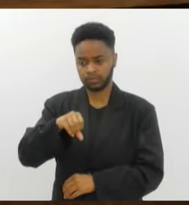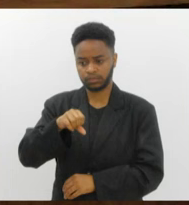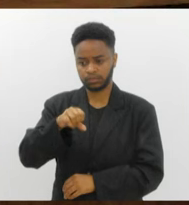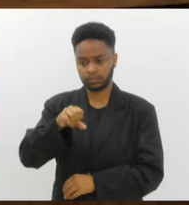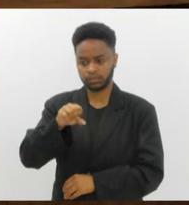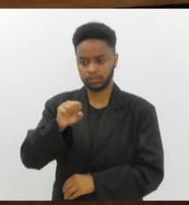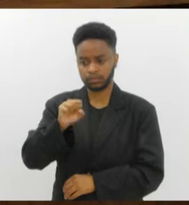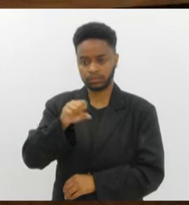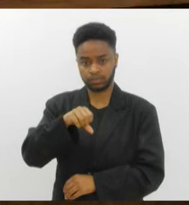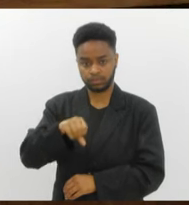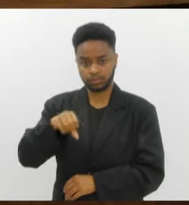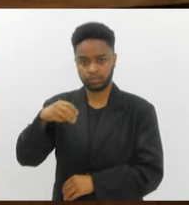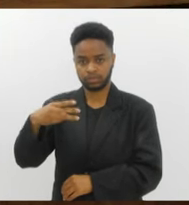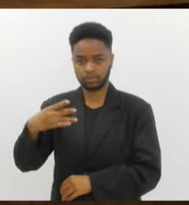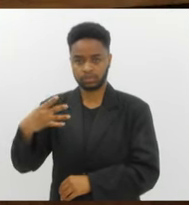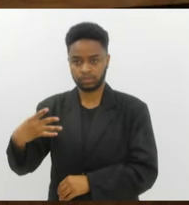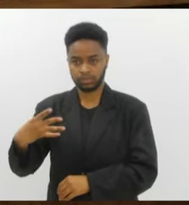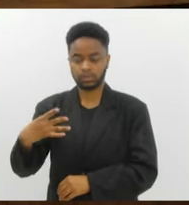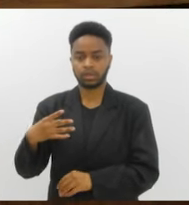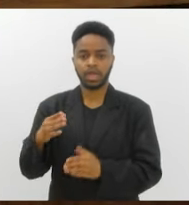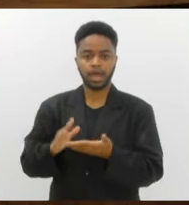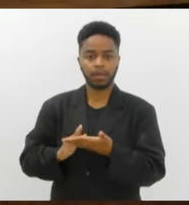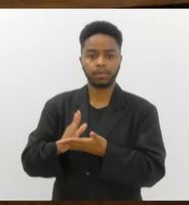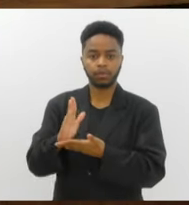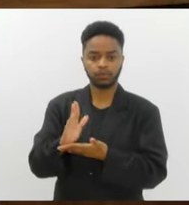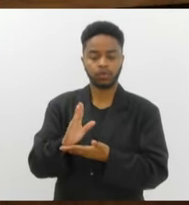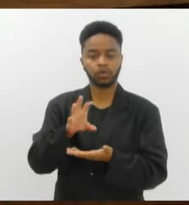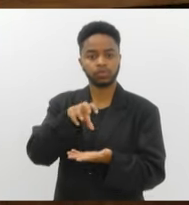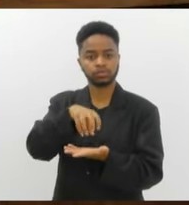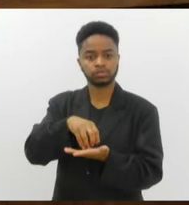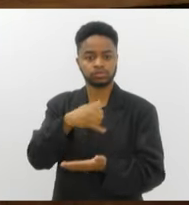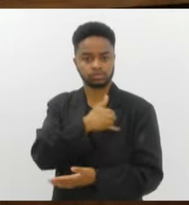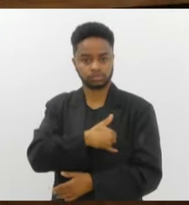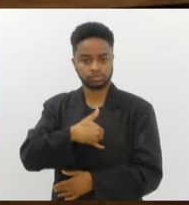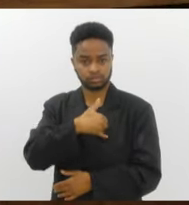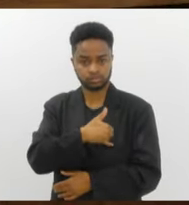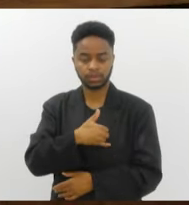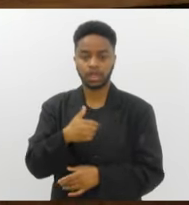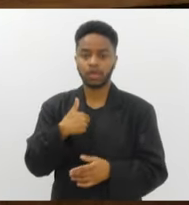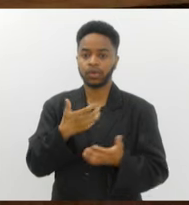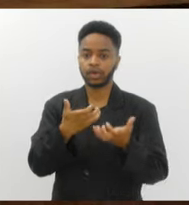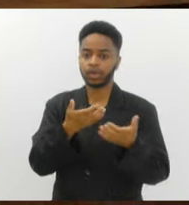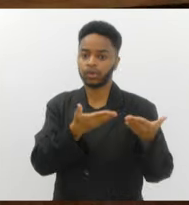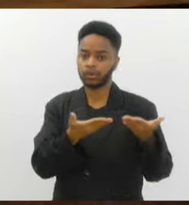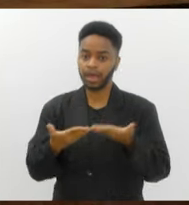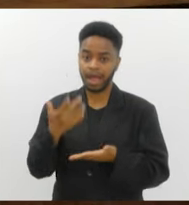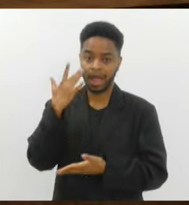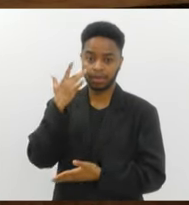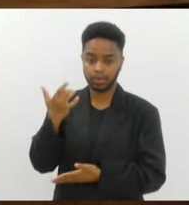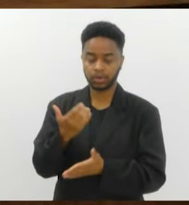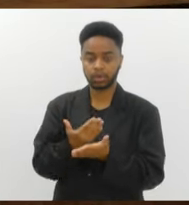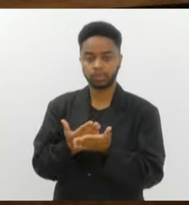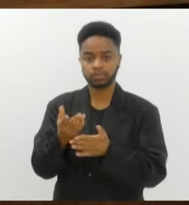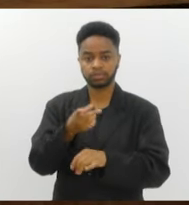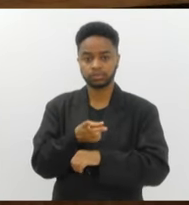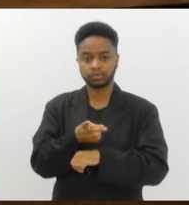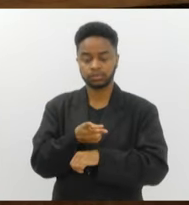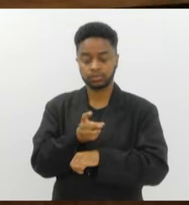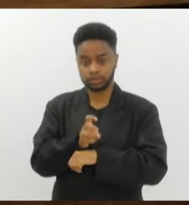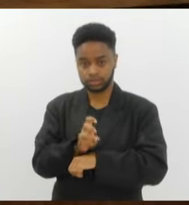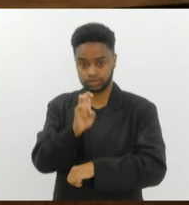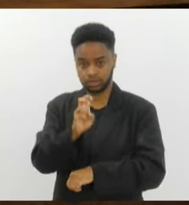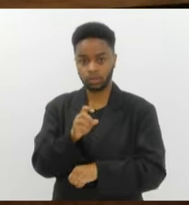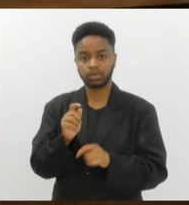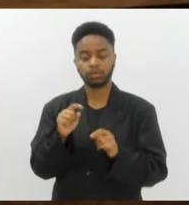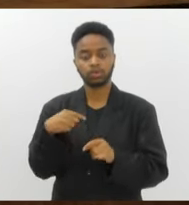Especializado em Reabilitação da cidade de São João de Meriti. Eu quero convidá-los amanhã, a partir das 17 horas, para que a gente